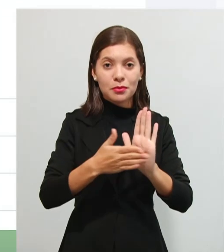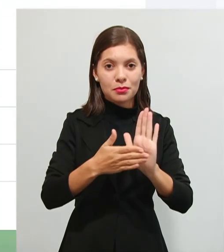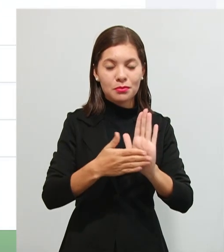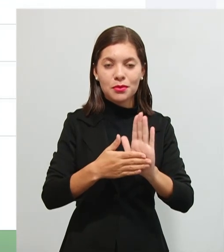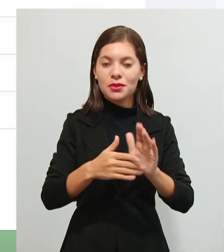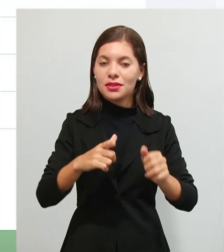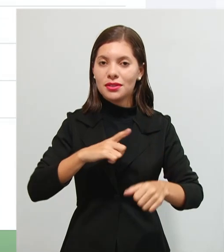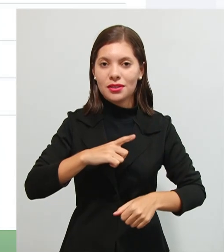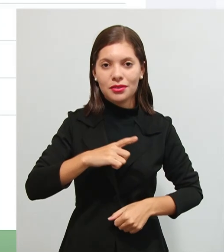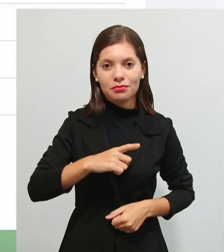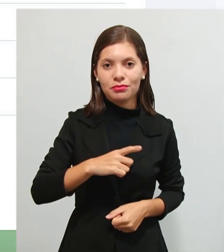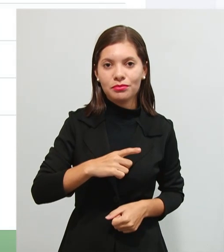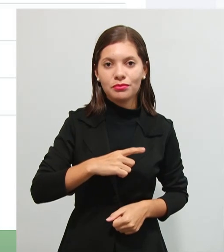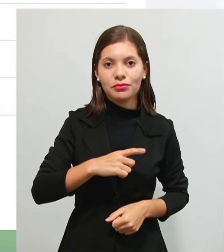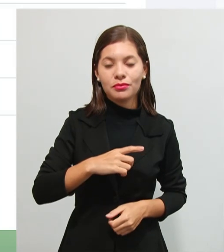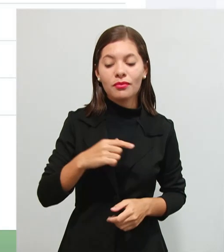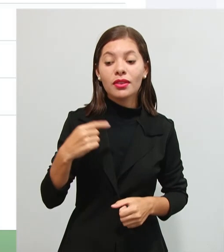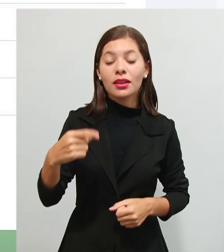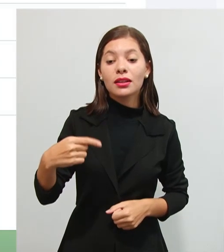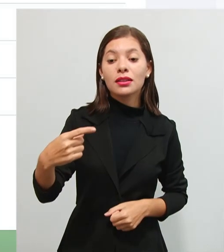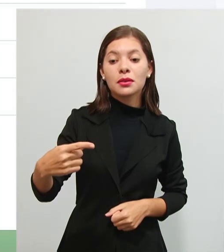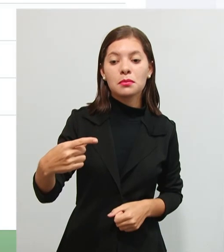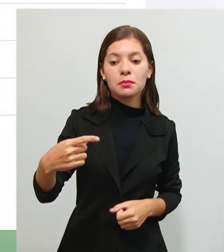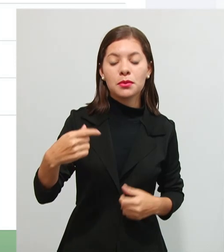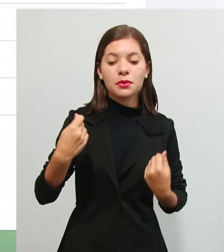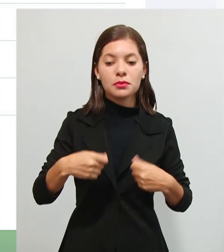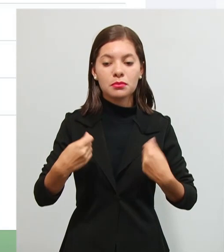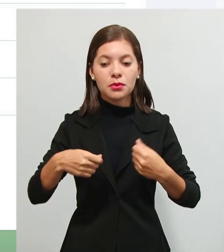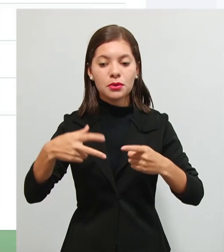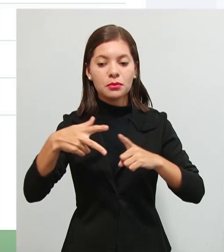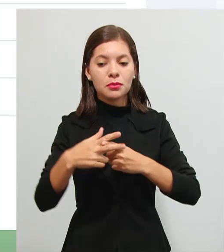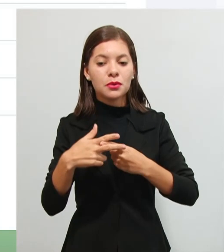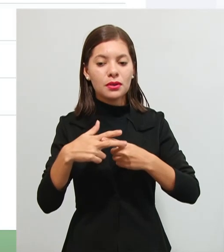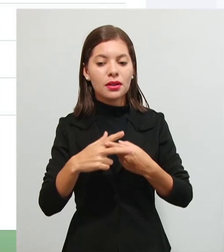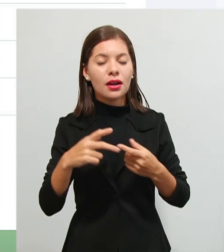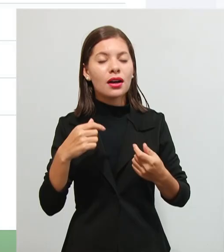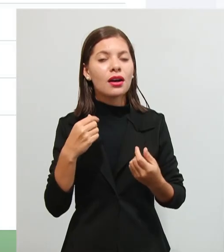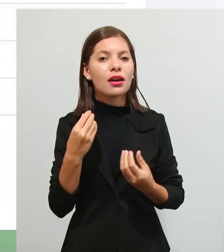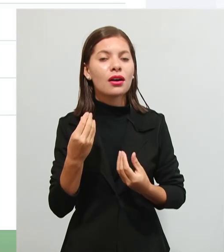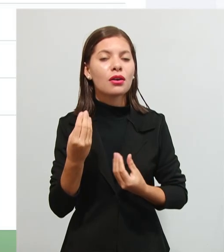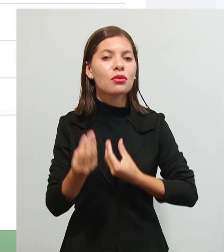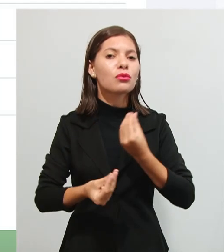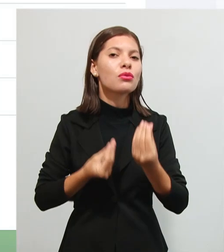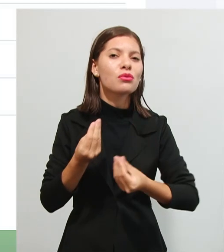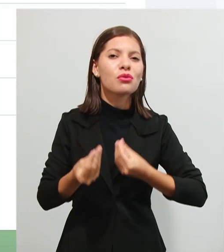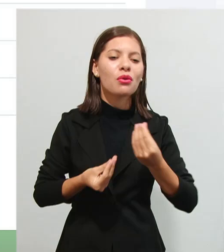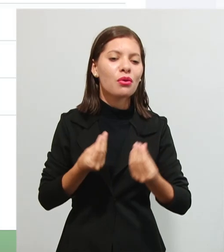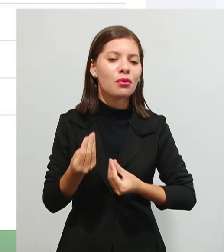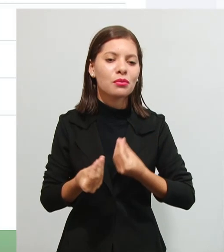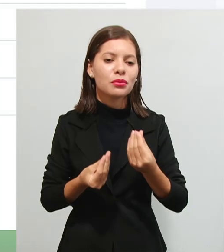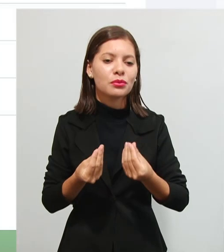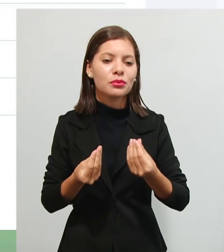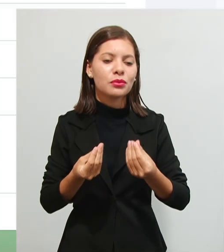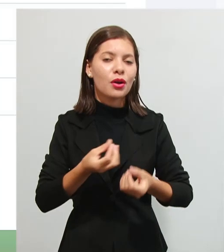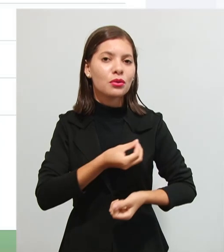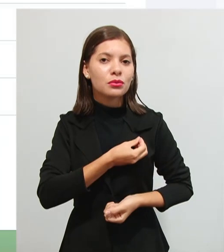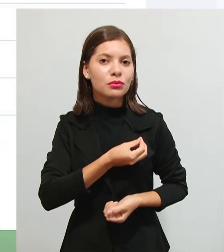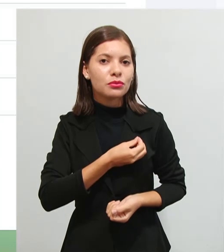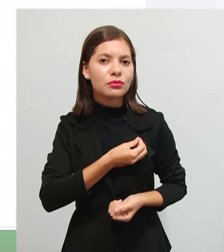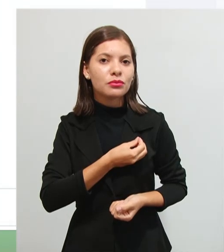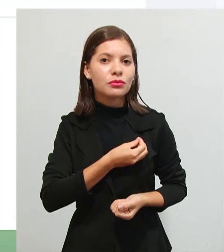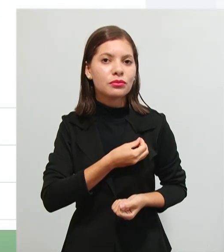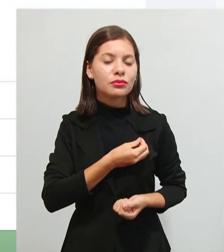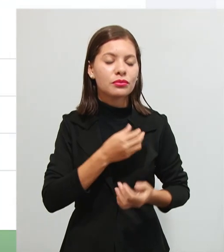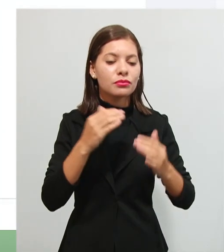feita. Na sequência, eu posso configurar como que vai ser a disponibilidade, se vai ter restrição ao número de postagens.